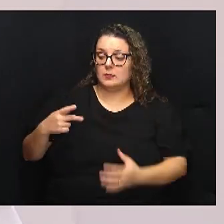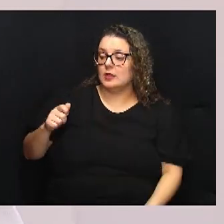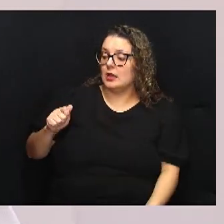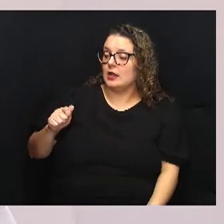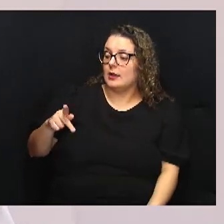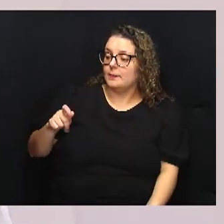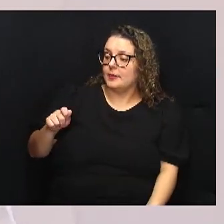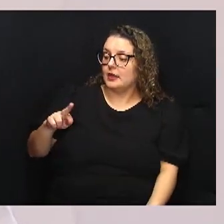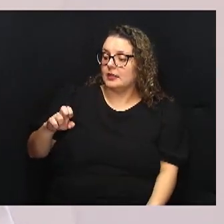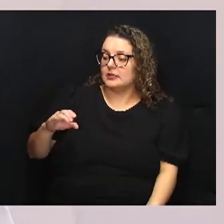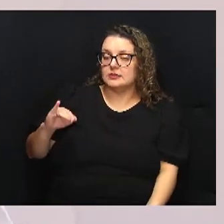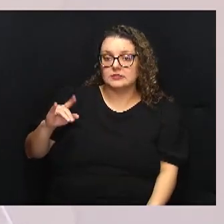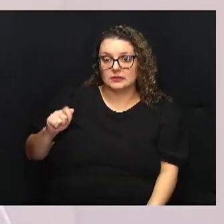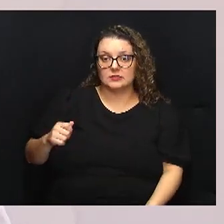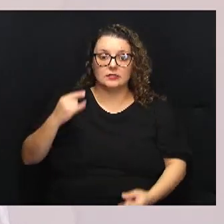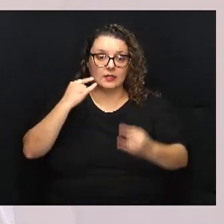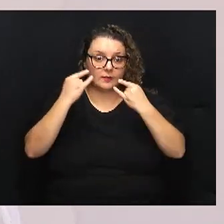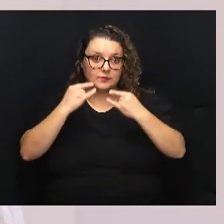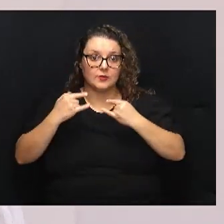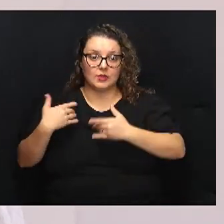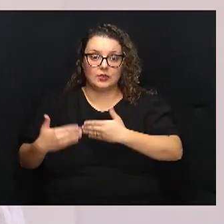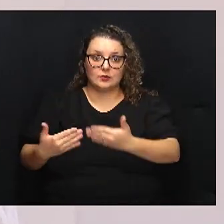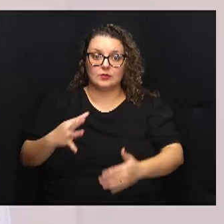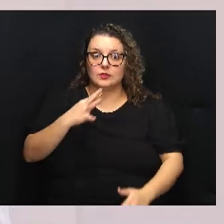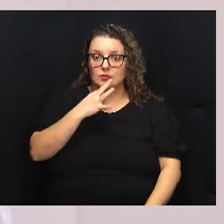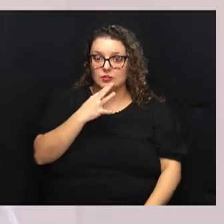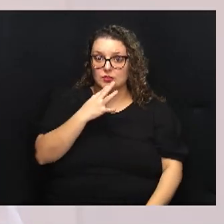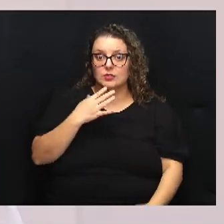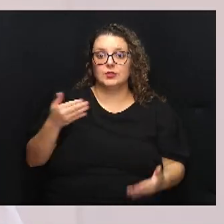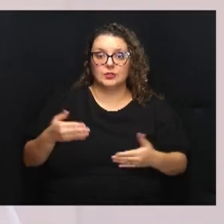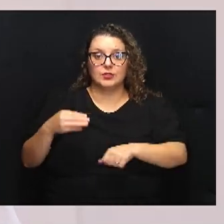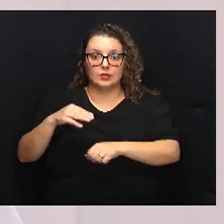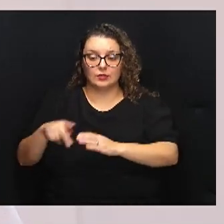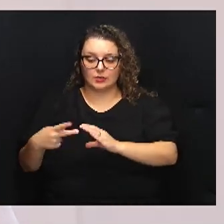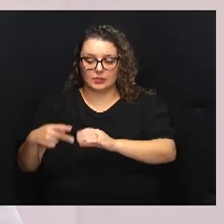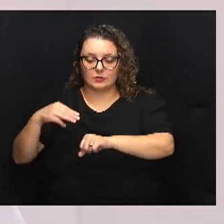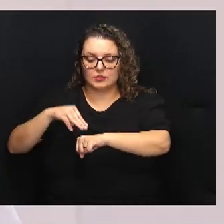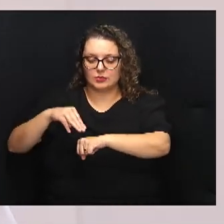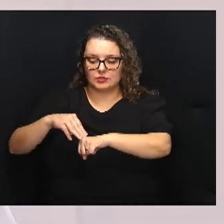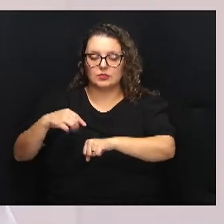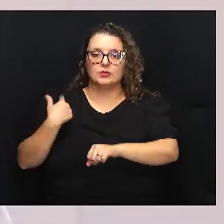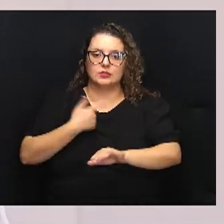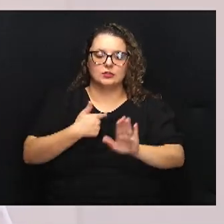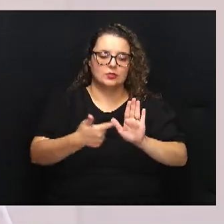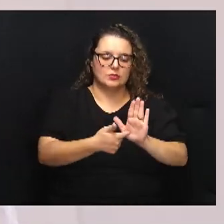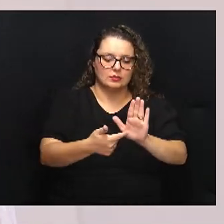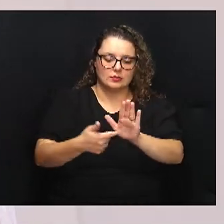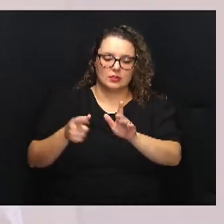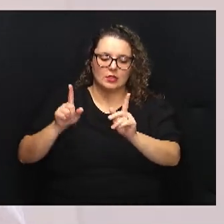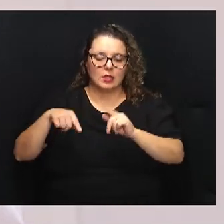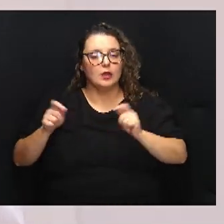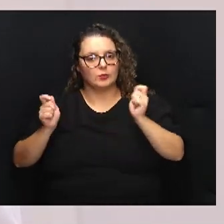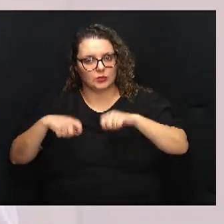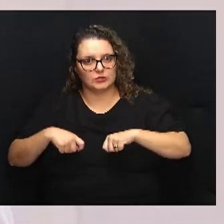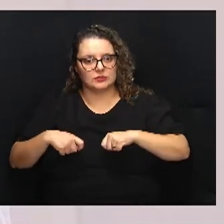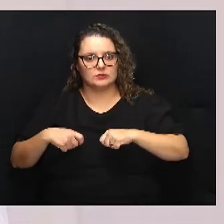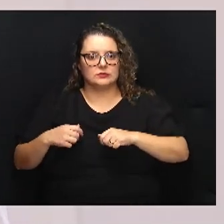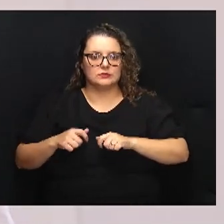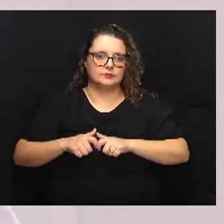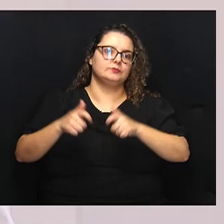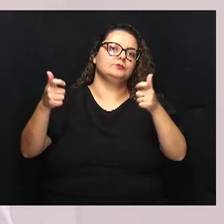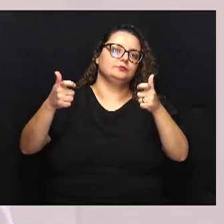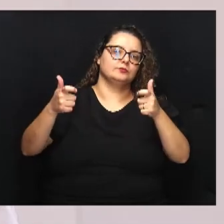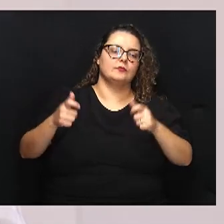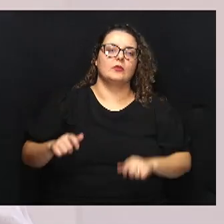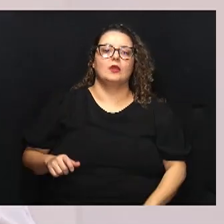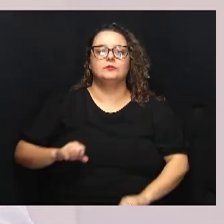que também estava interessado em conhecer esse processo, agora da Câmara de Montemor, e a gente vai mostrar, assim, é possível dar esse salto, né, na